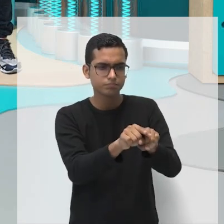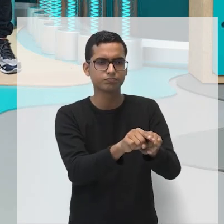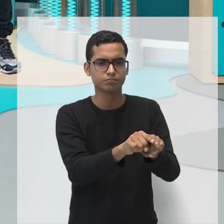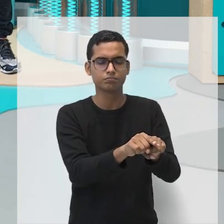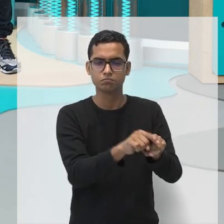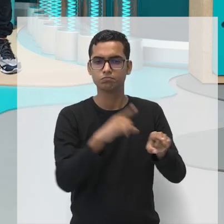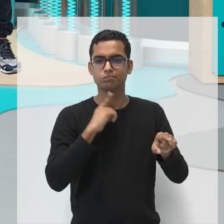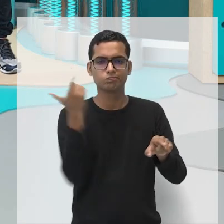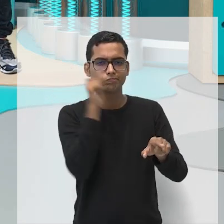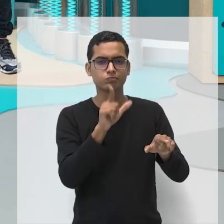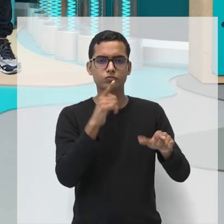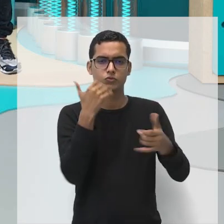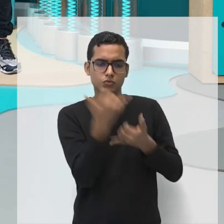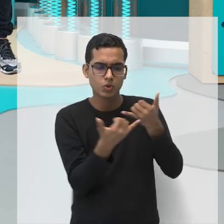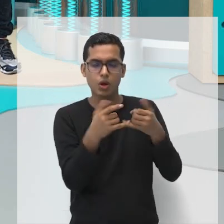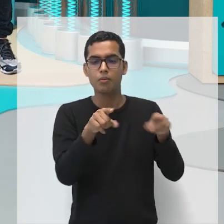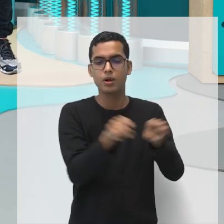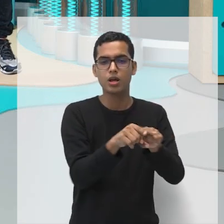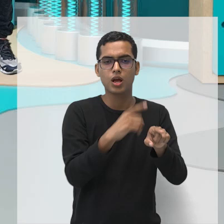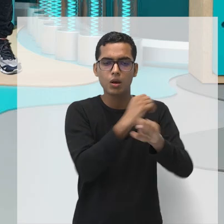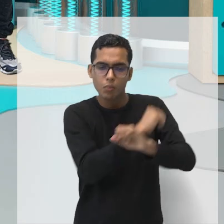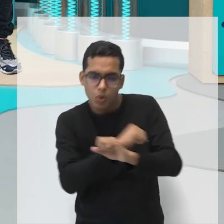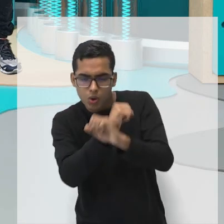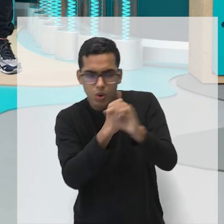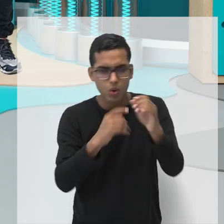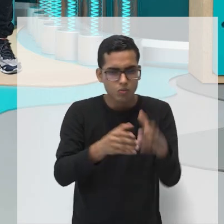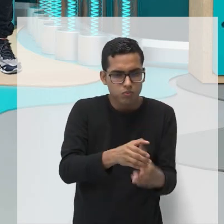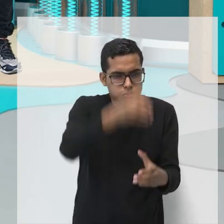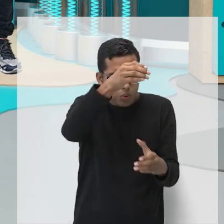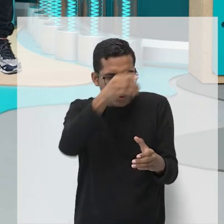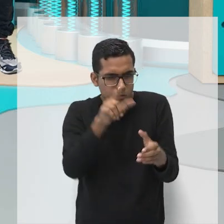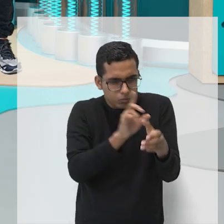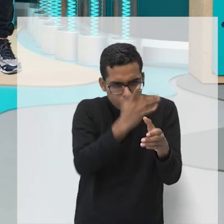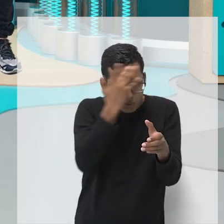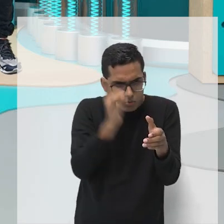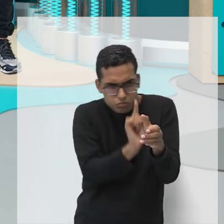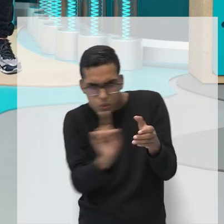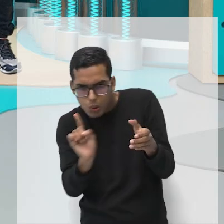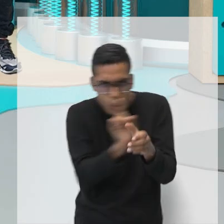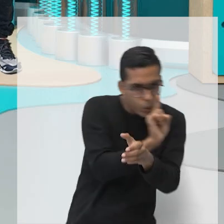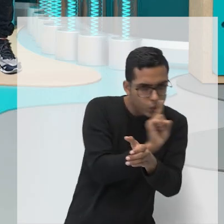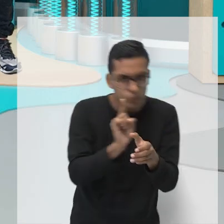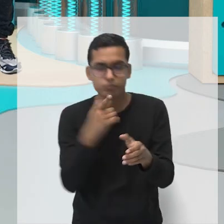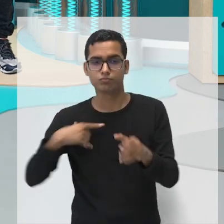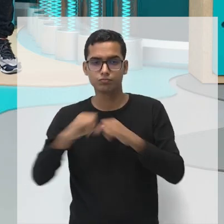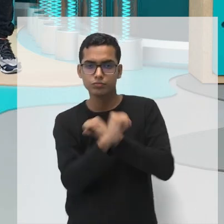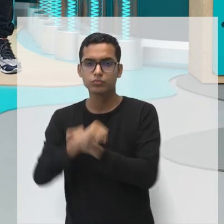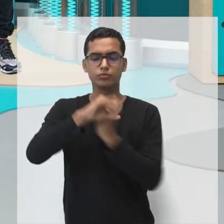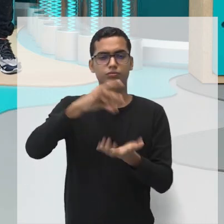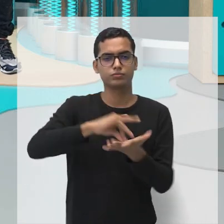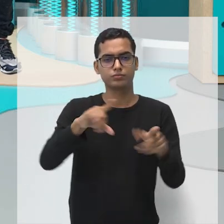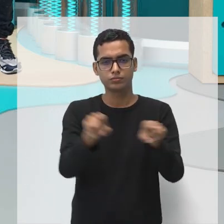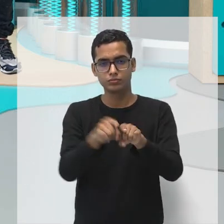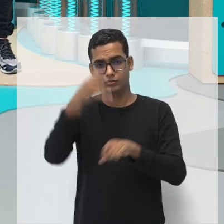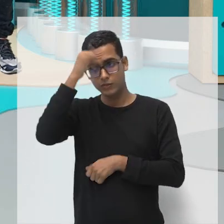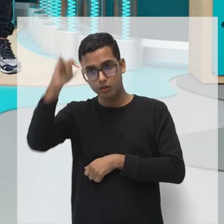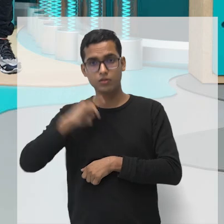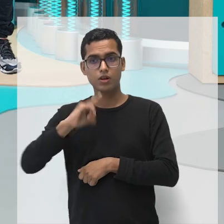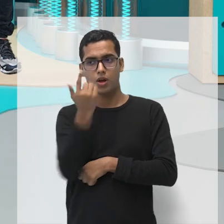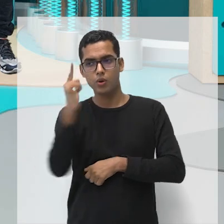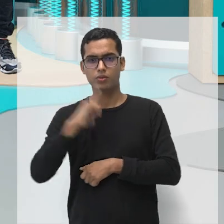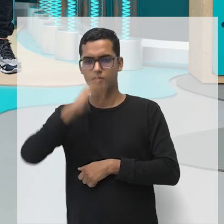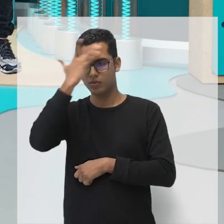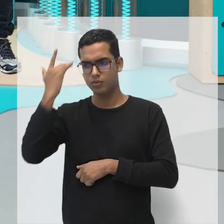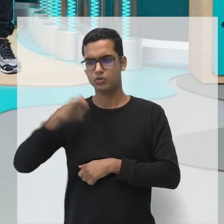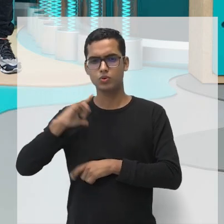se proteger, se esconder ali dos ataques dos adversários. E essa área, né, o